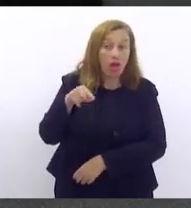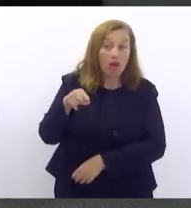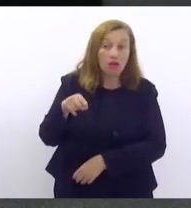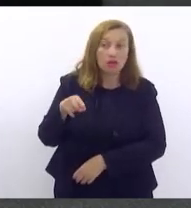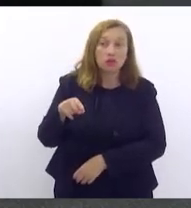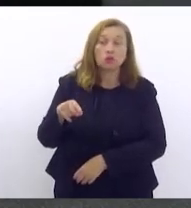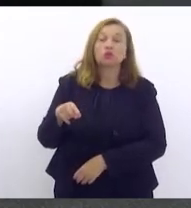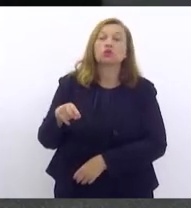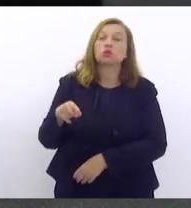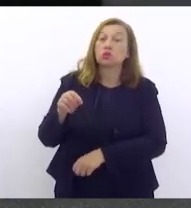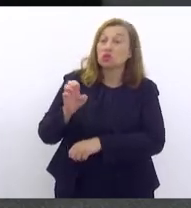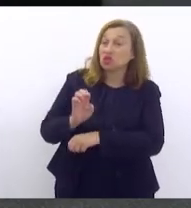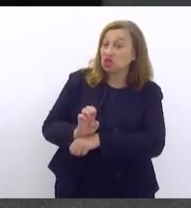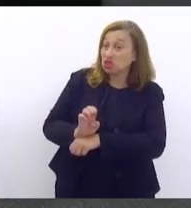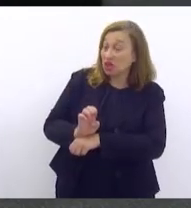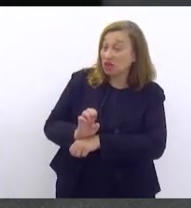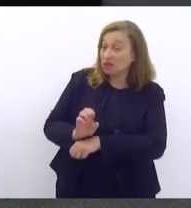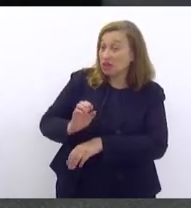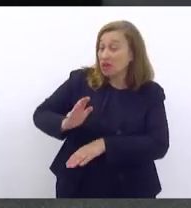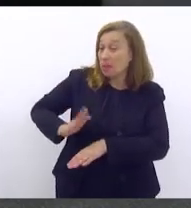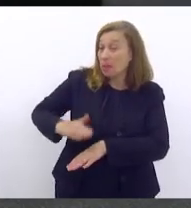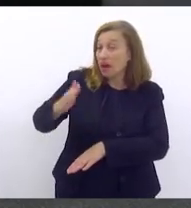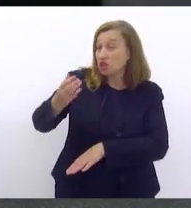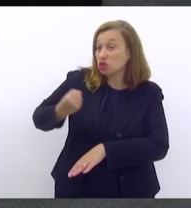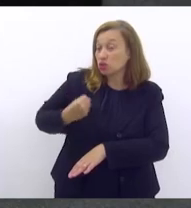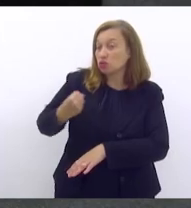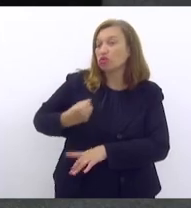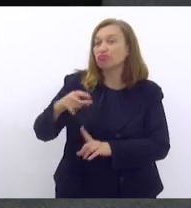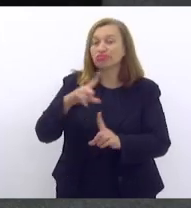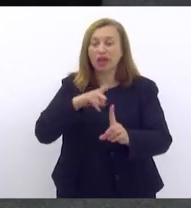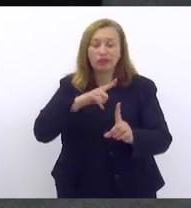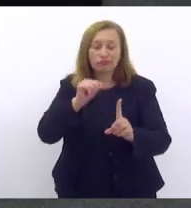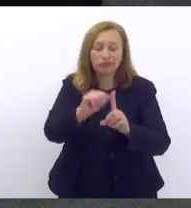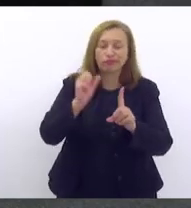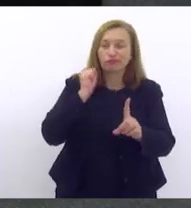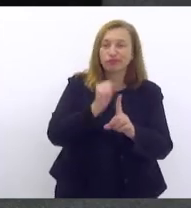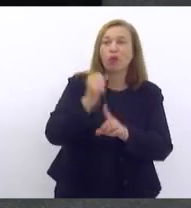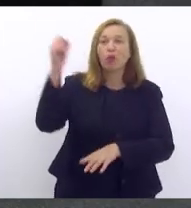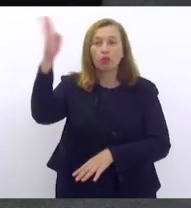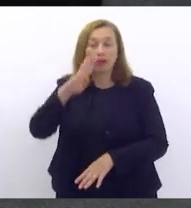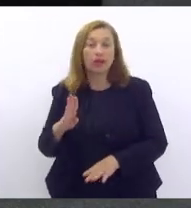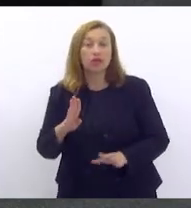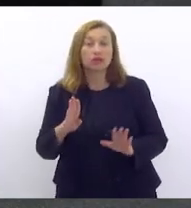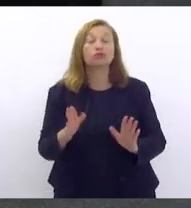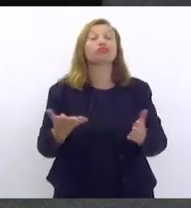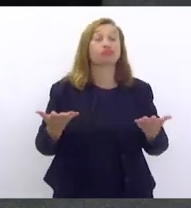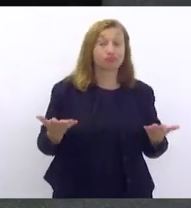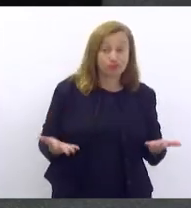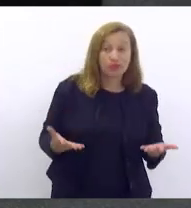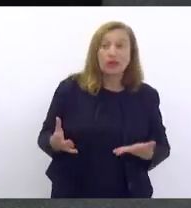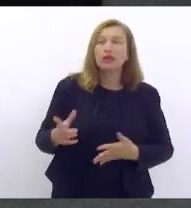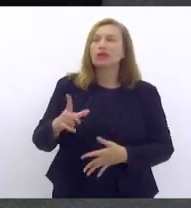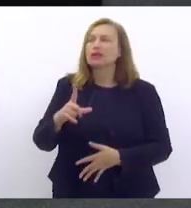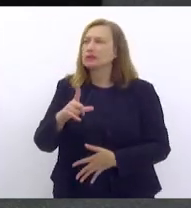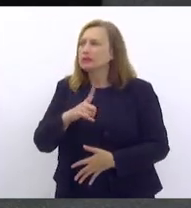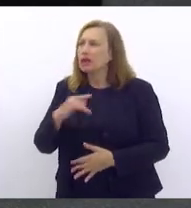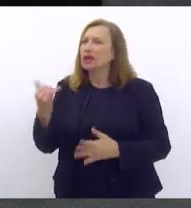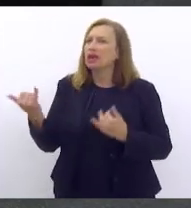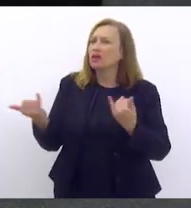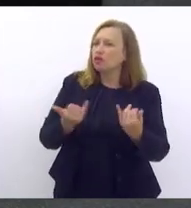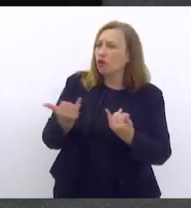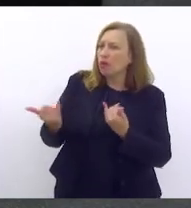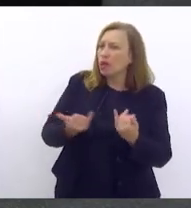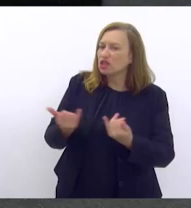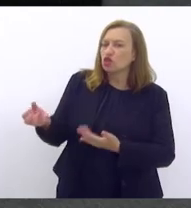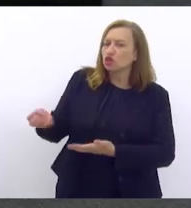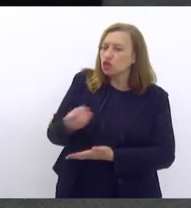dos maiores estados com maior número de feminicídios no Brasil. Ou seja, termos dados